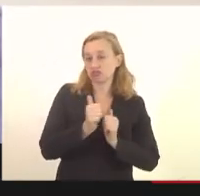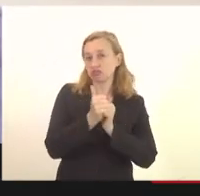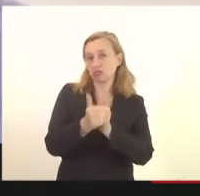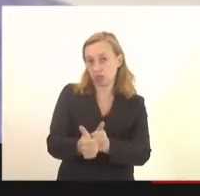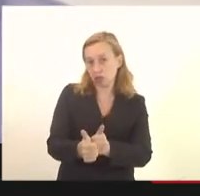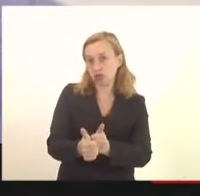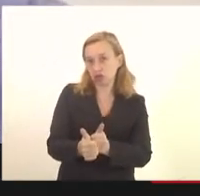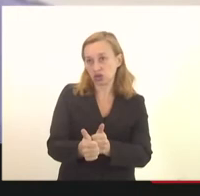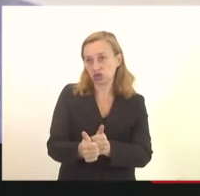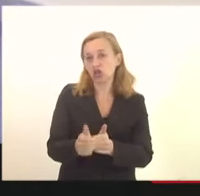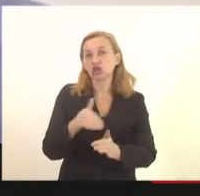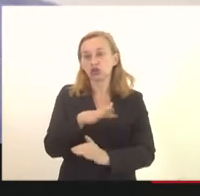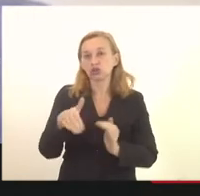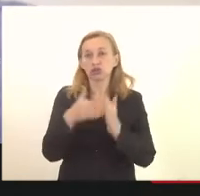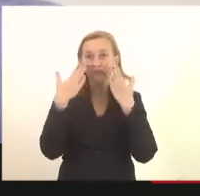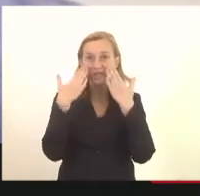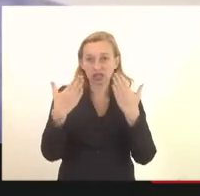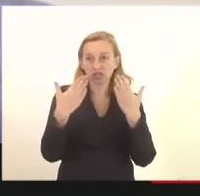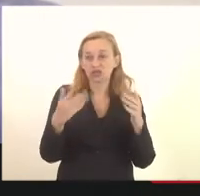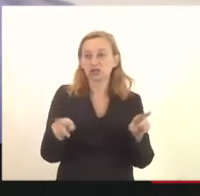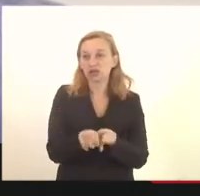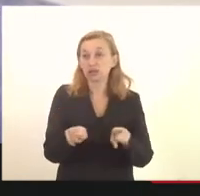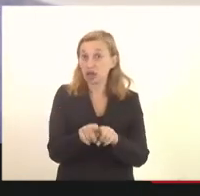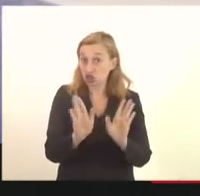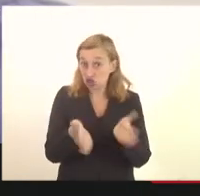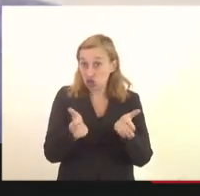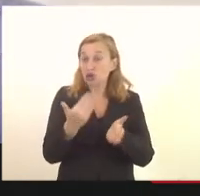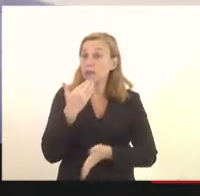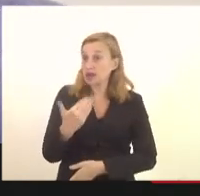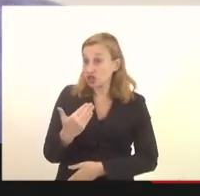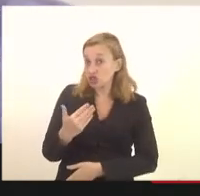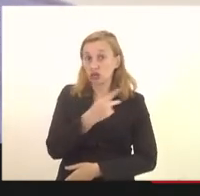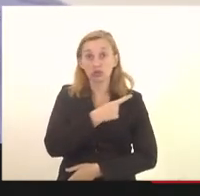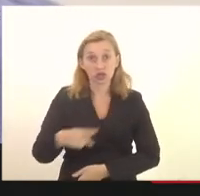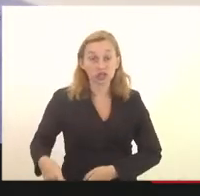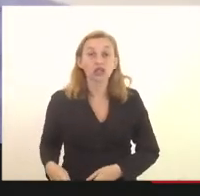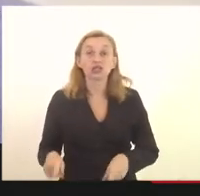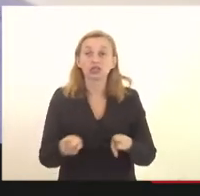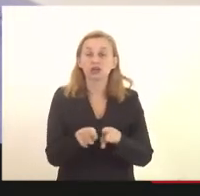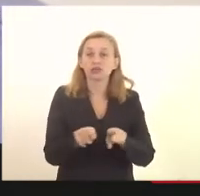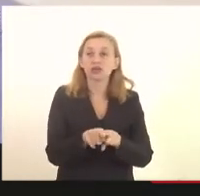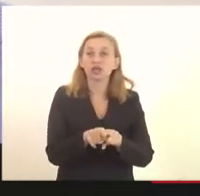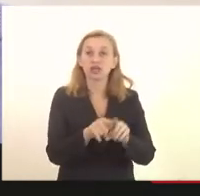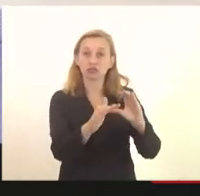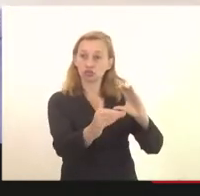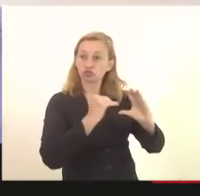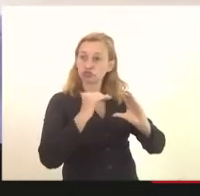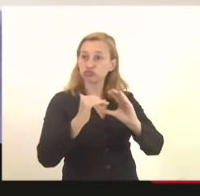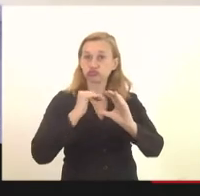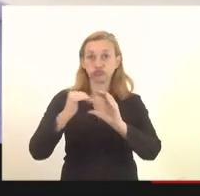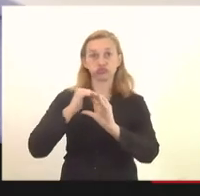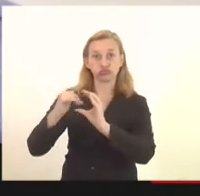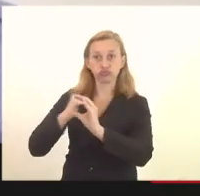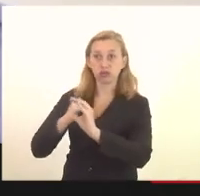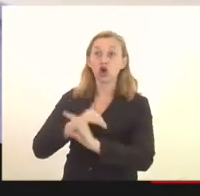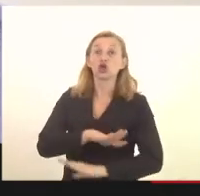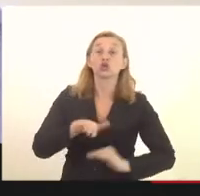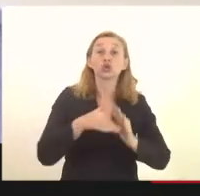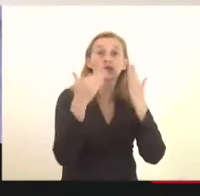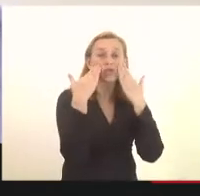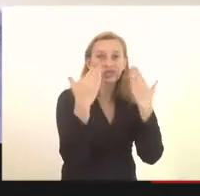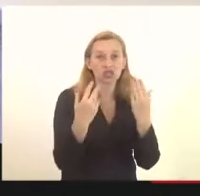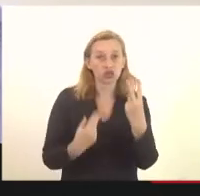das apresentações, incluindo a essa, inclusive pedir a Vossa Excelência formalmente que eles possam nos encaminhar a essas